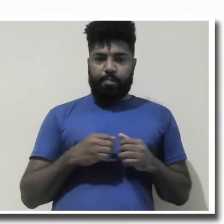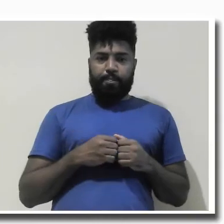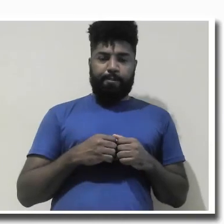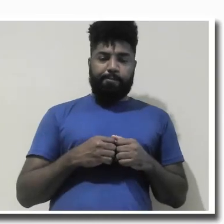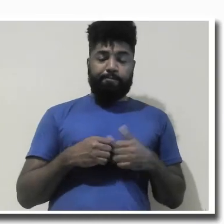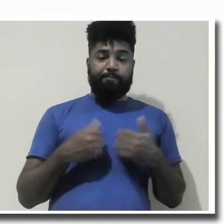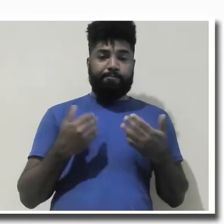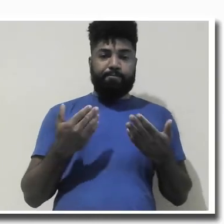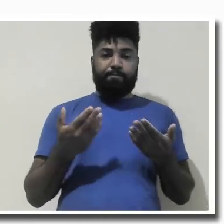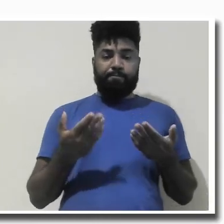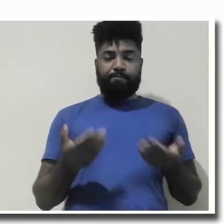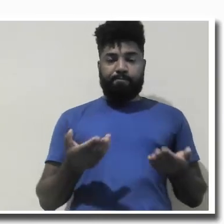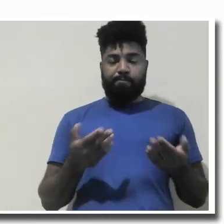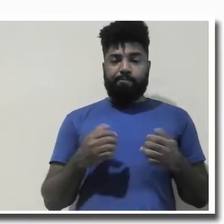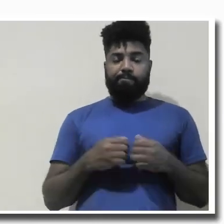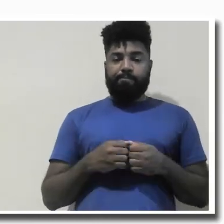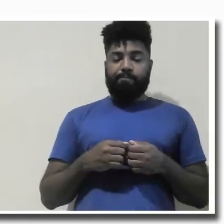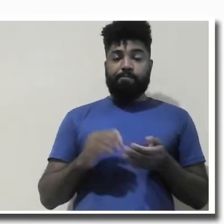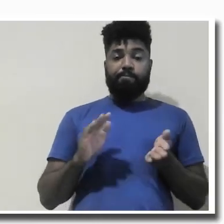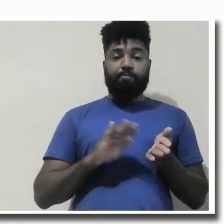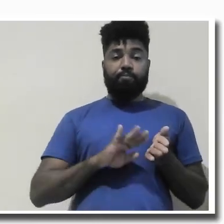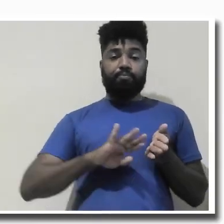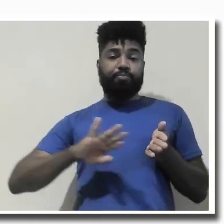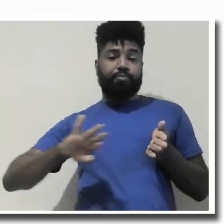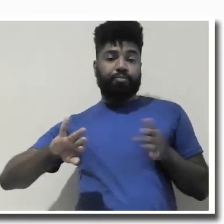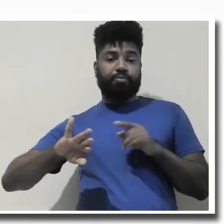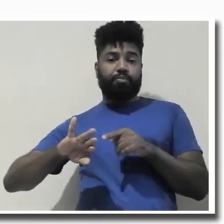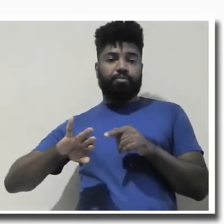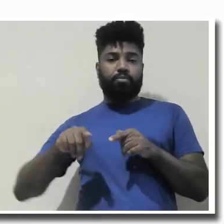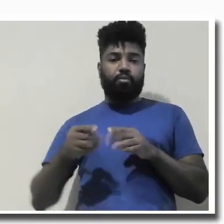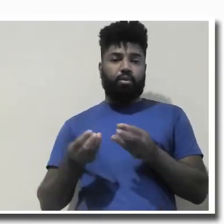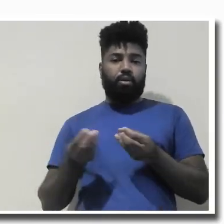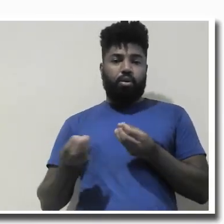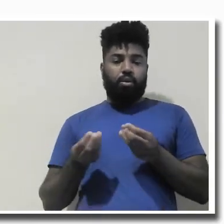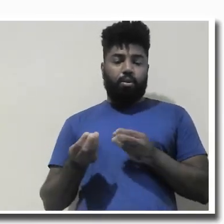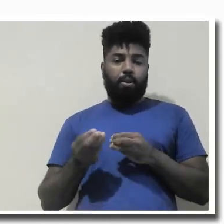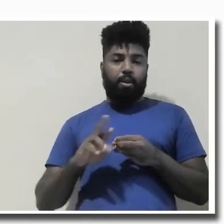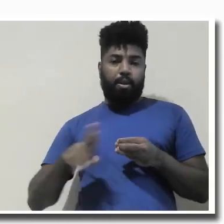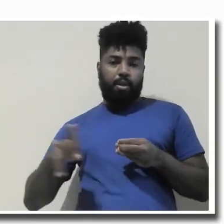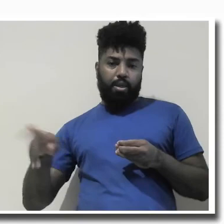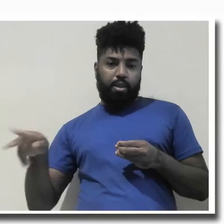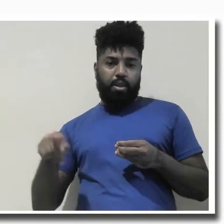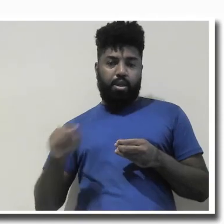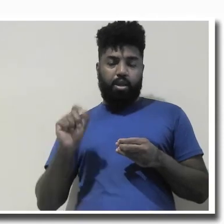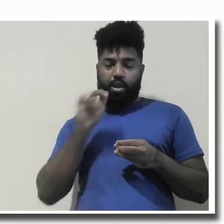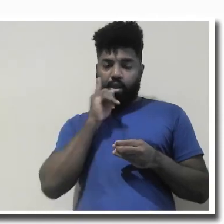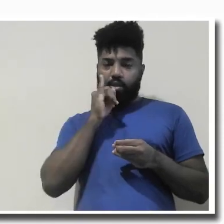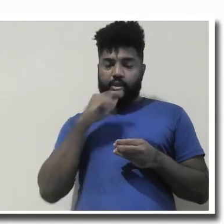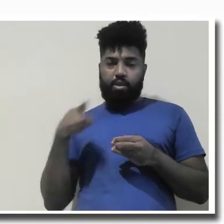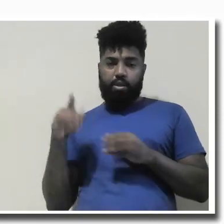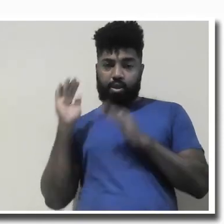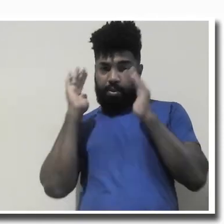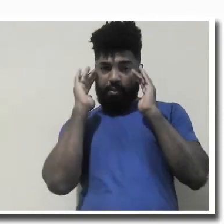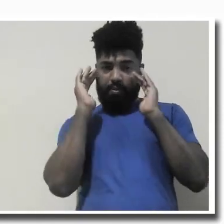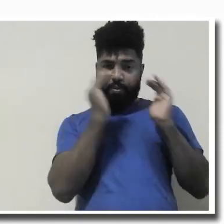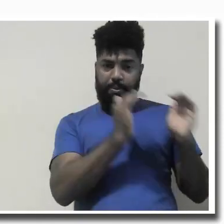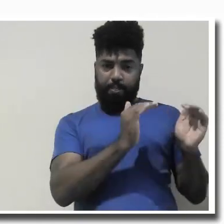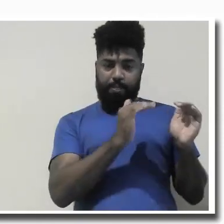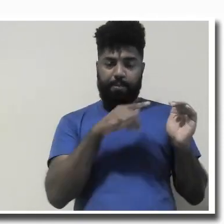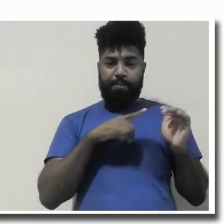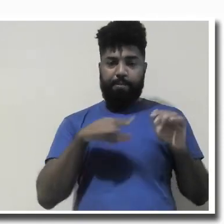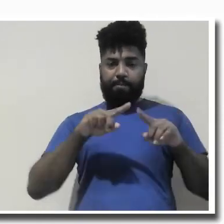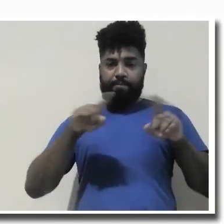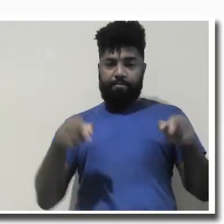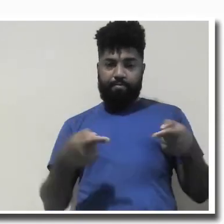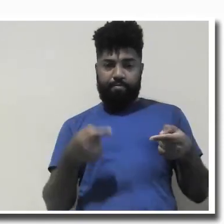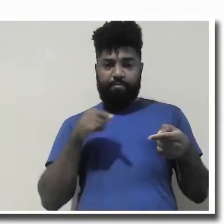Então, com exceção de casos que respeitem o uso de